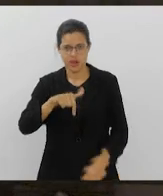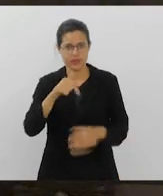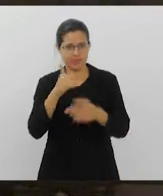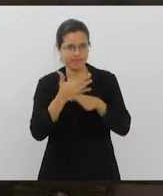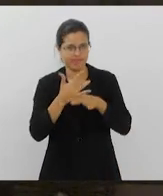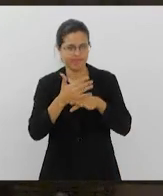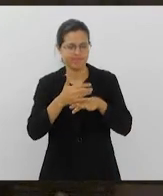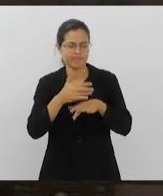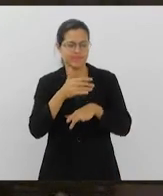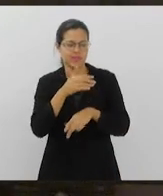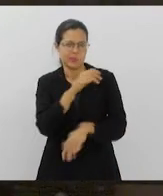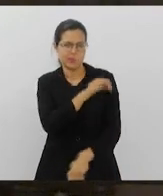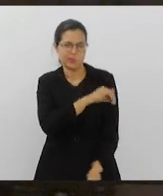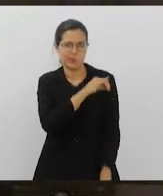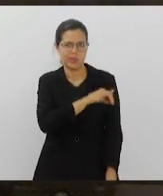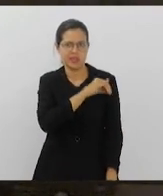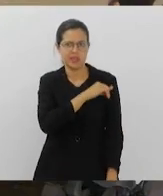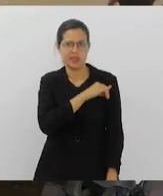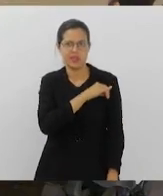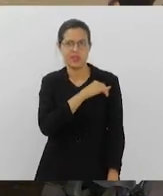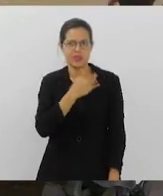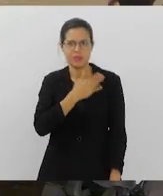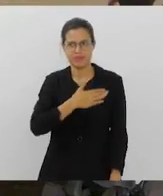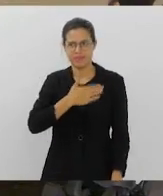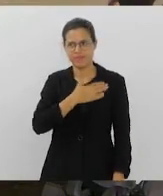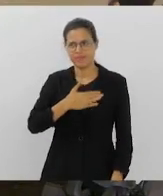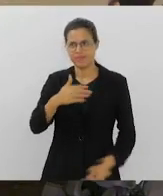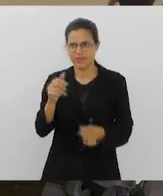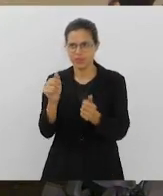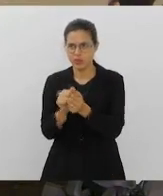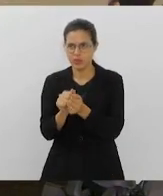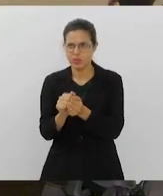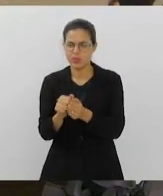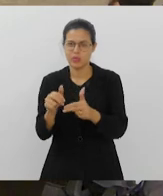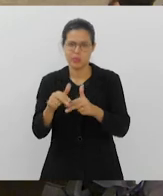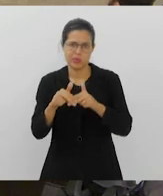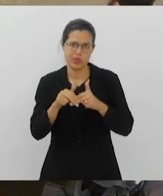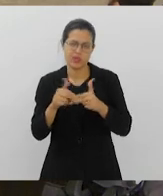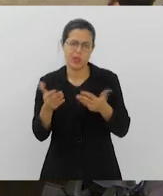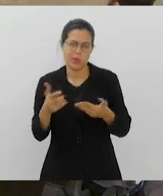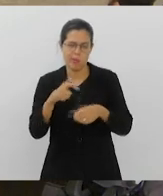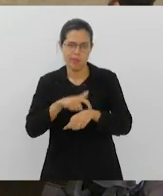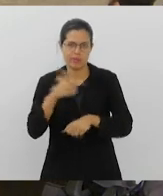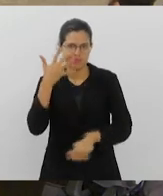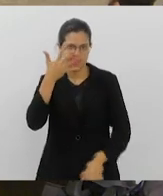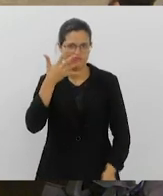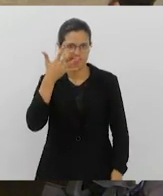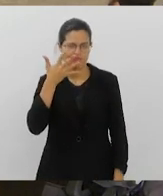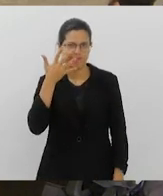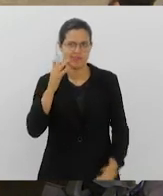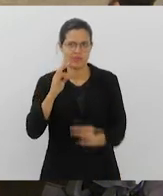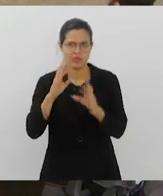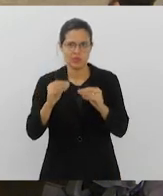Muita honra ter o senhor conosco, por isso passo a palavra para a saudação a todos os mestres.